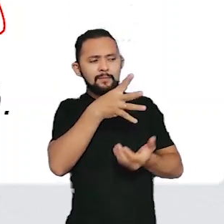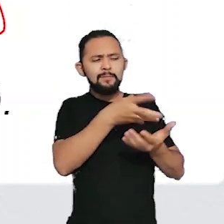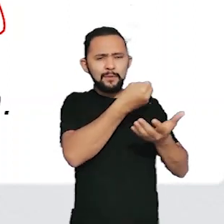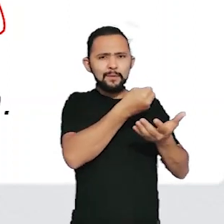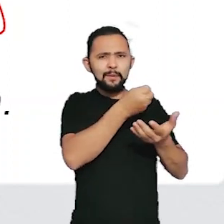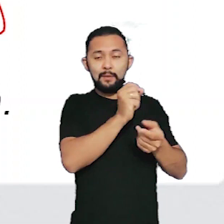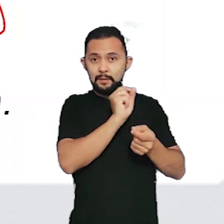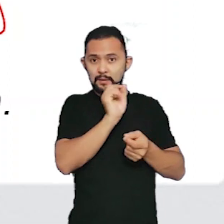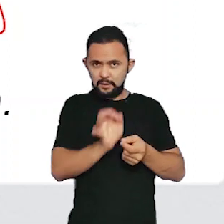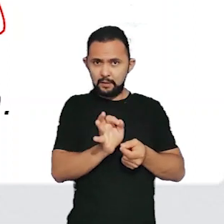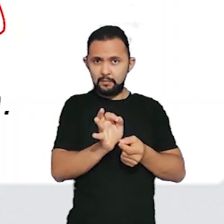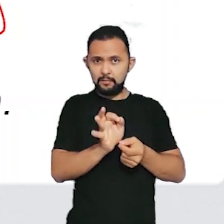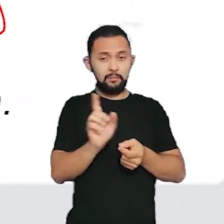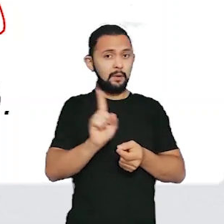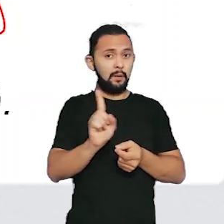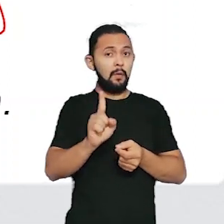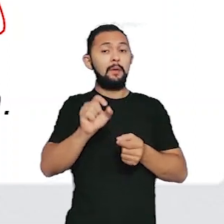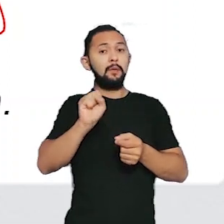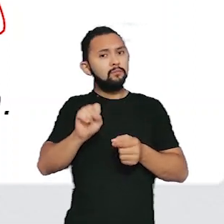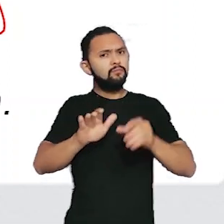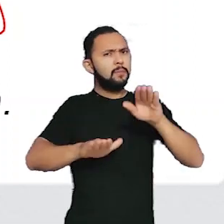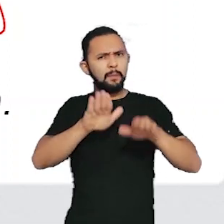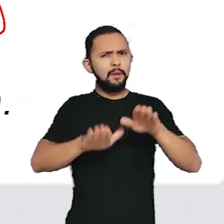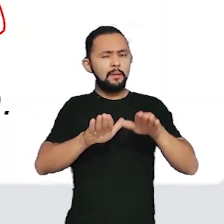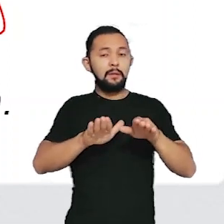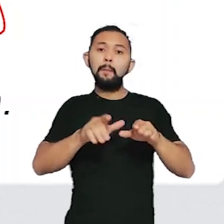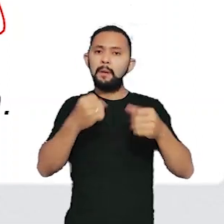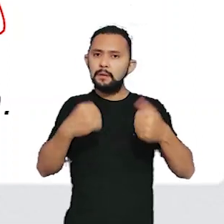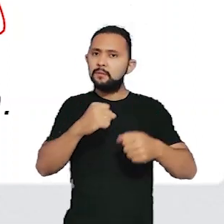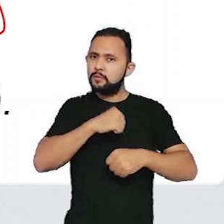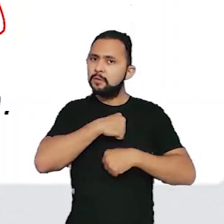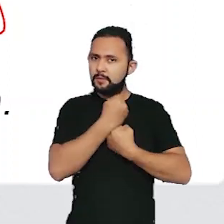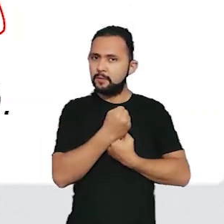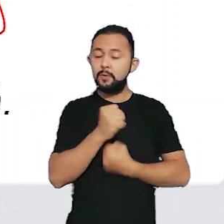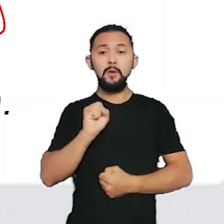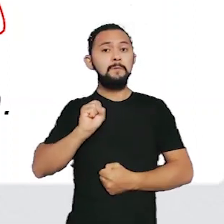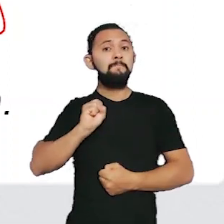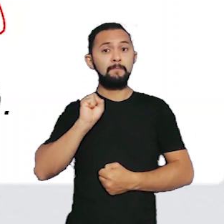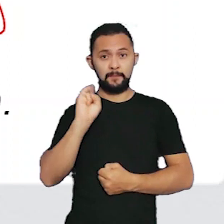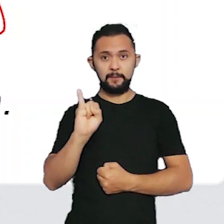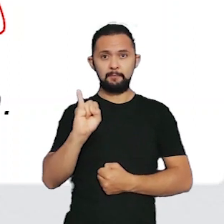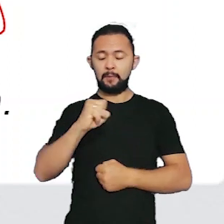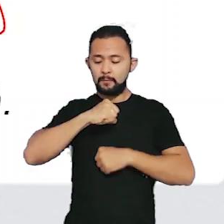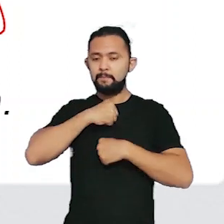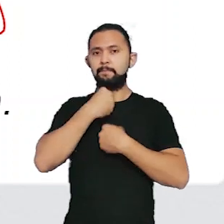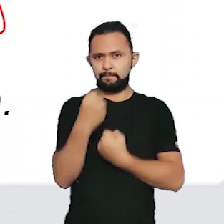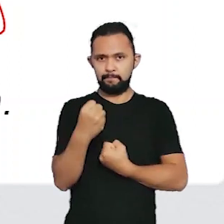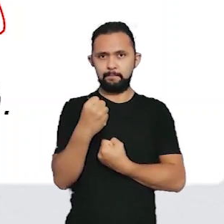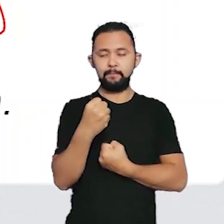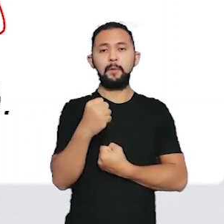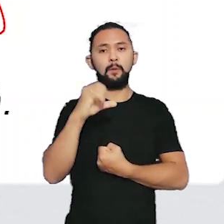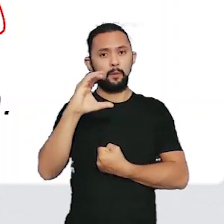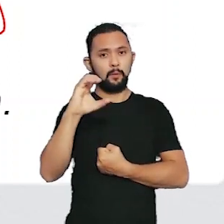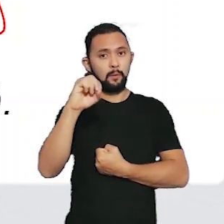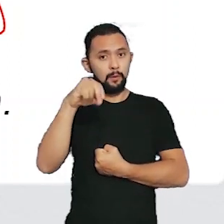vai conquistar a garota se você se esforçar. Então, com essa condição é que você vai ter essa